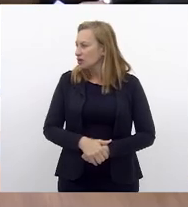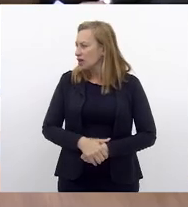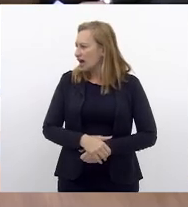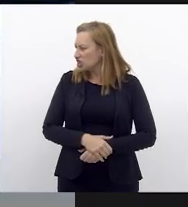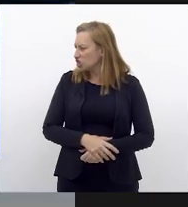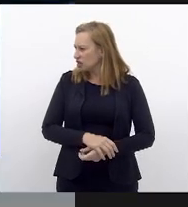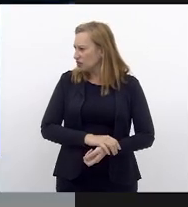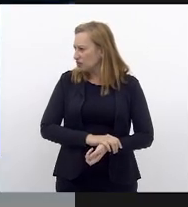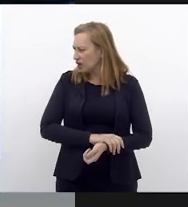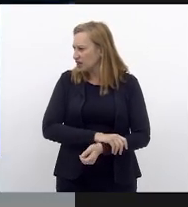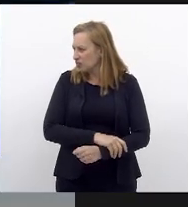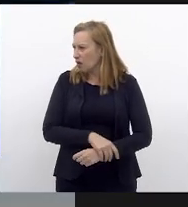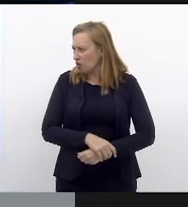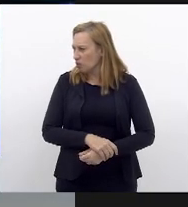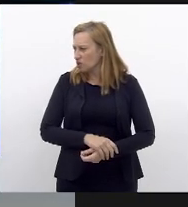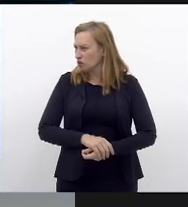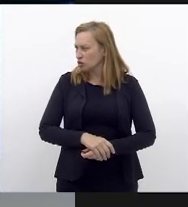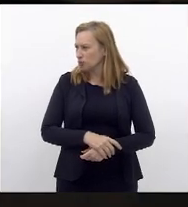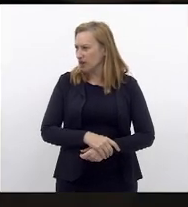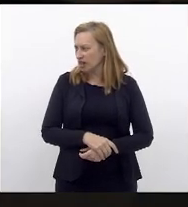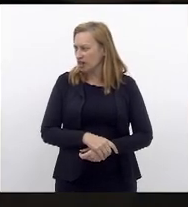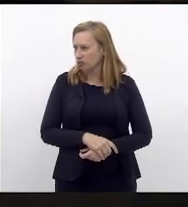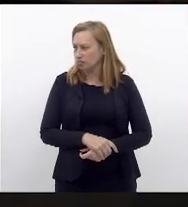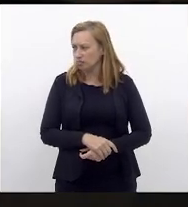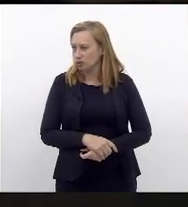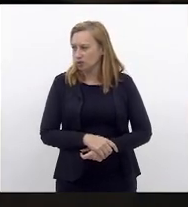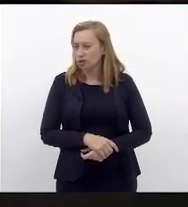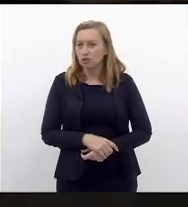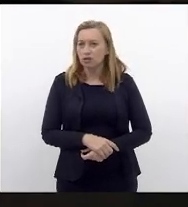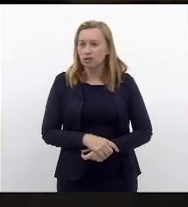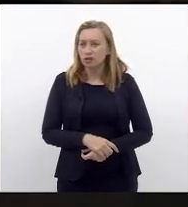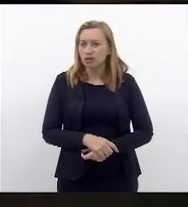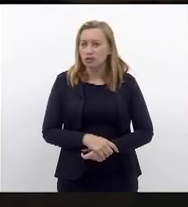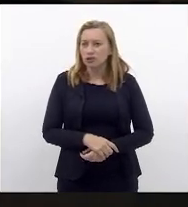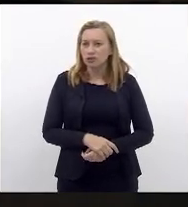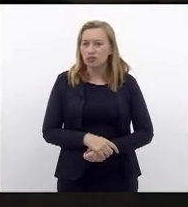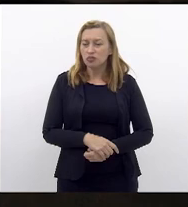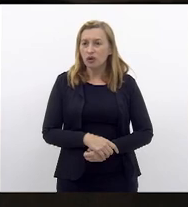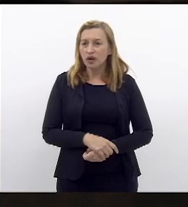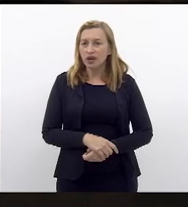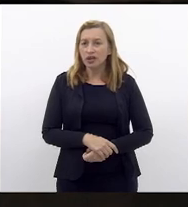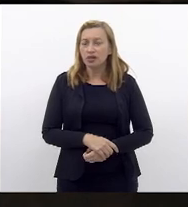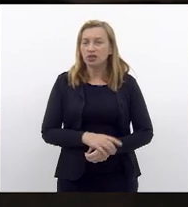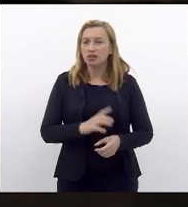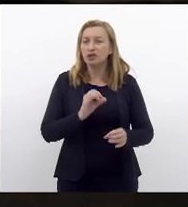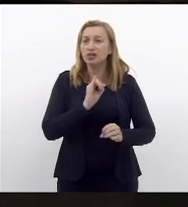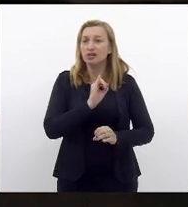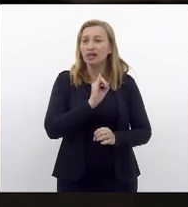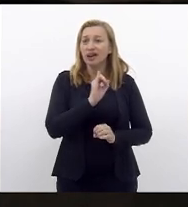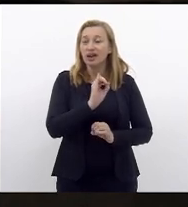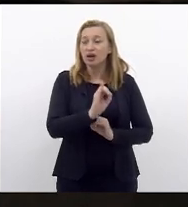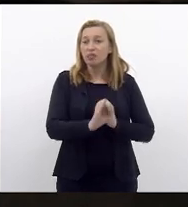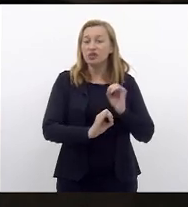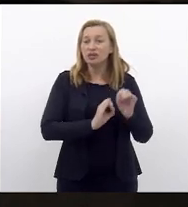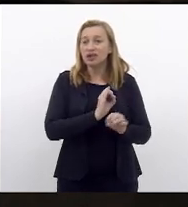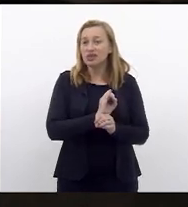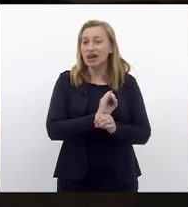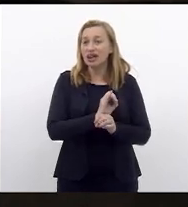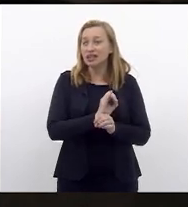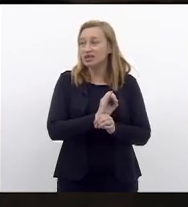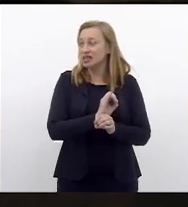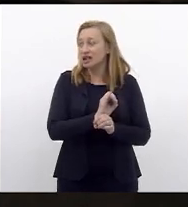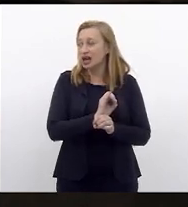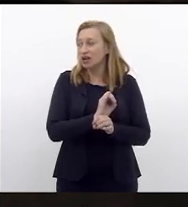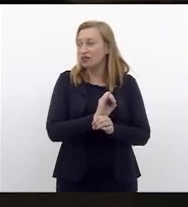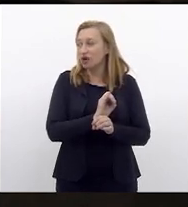voto é sim, senhora presidente, meu voto é sim. Deputado Jair Bittencourt está com dificuldade no sistema aqui, conseguiu, vai votar aqui.